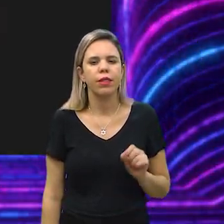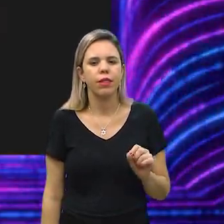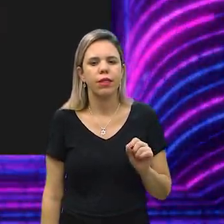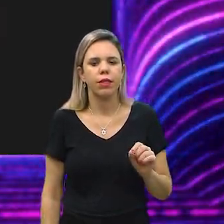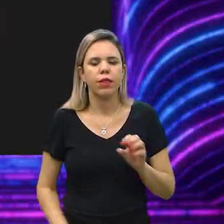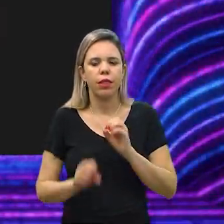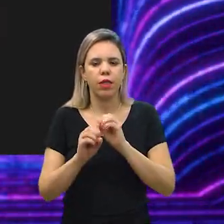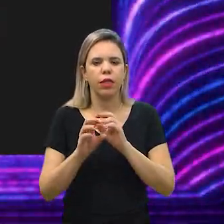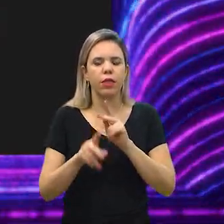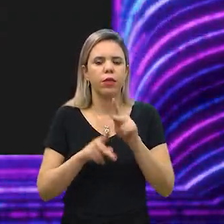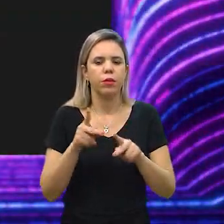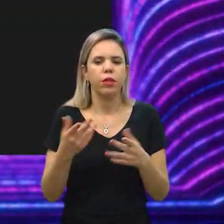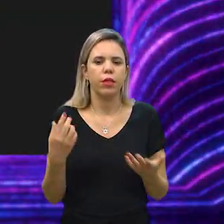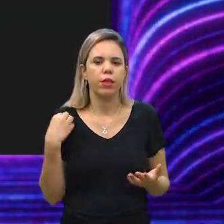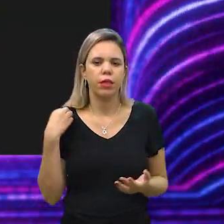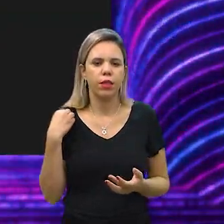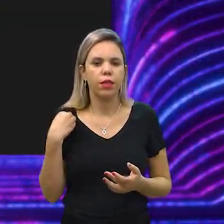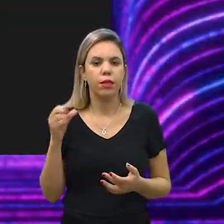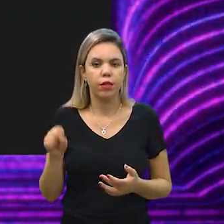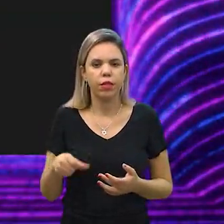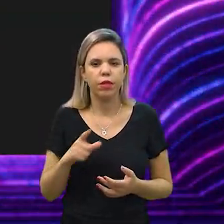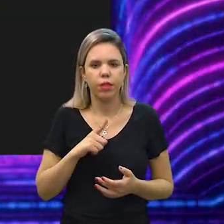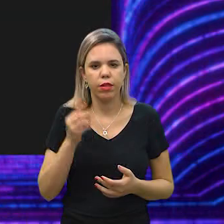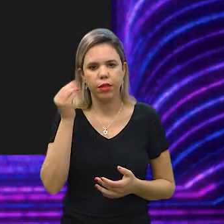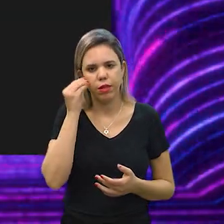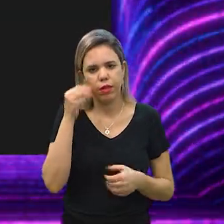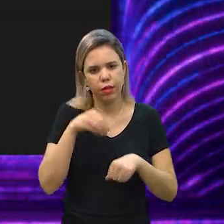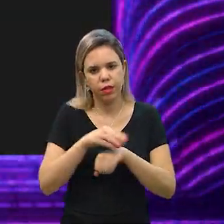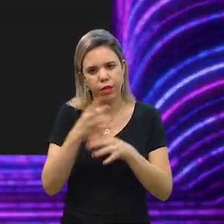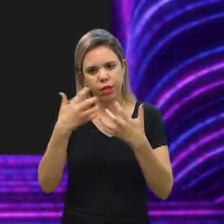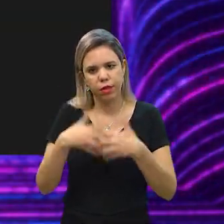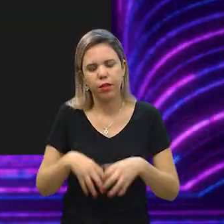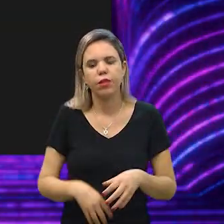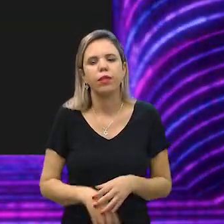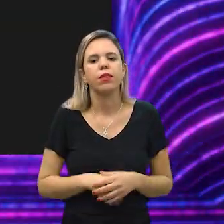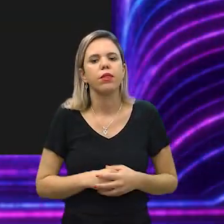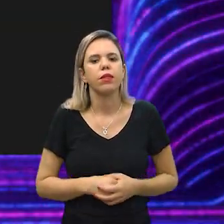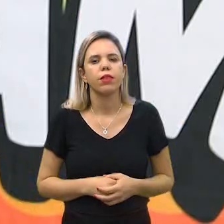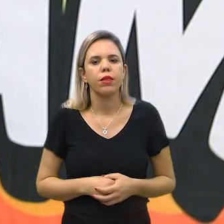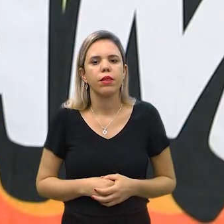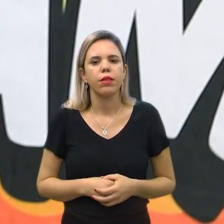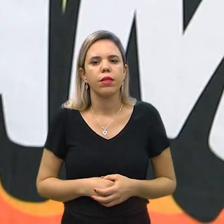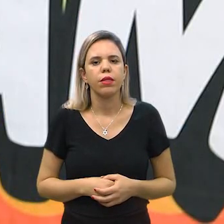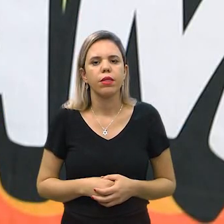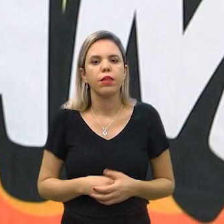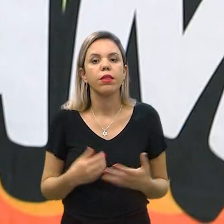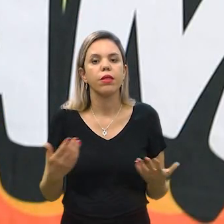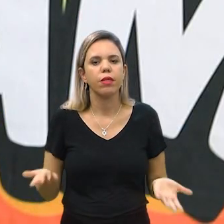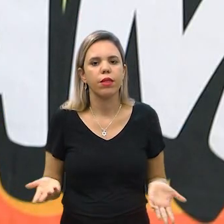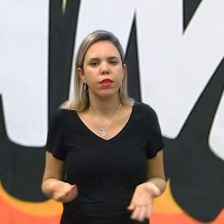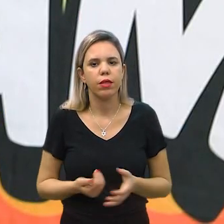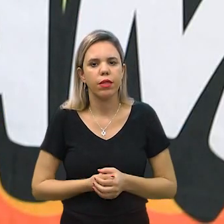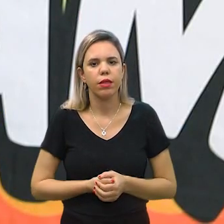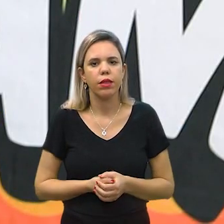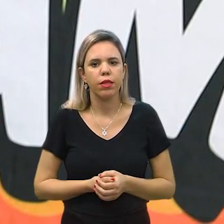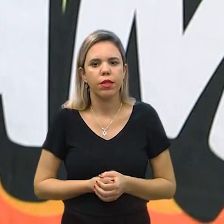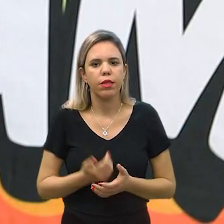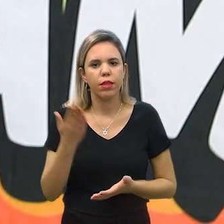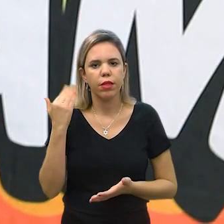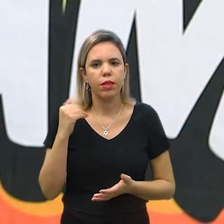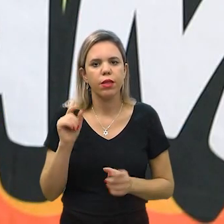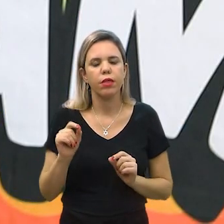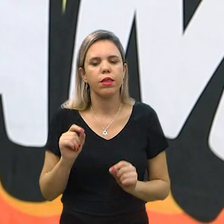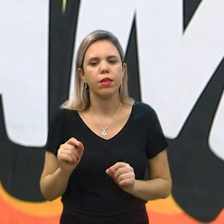que ensina o pessoal. Então, sim, eu tenho essa reflexão. Fernanda, e aí? Eu